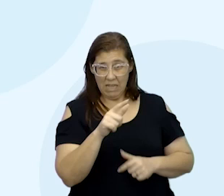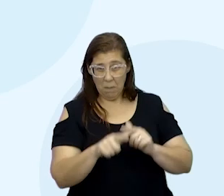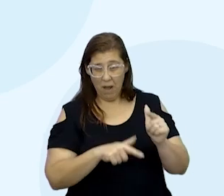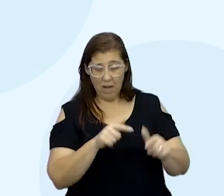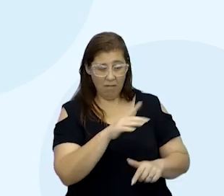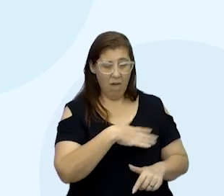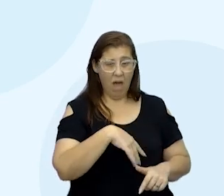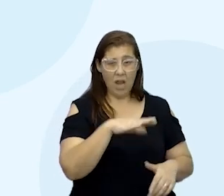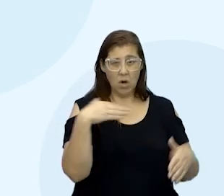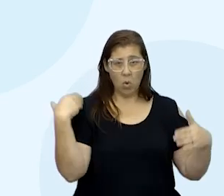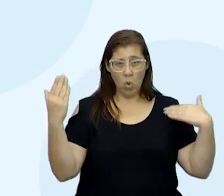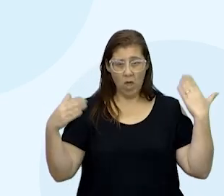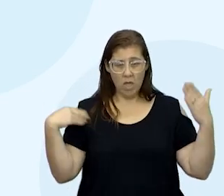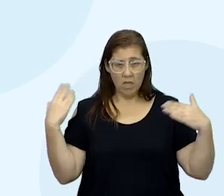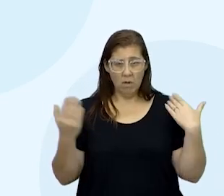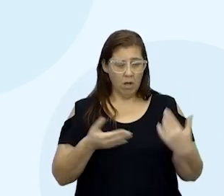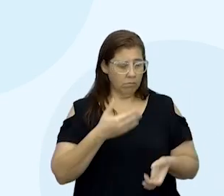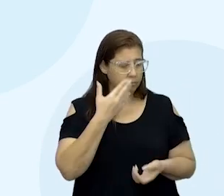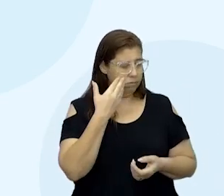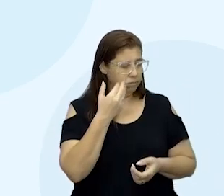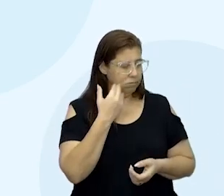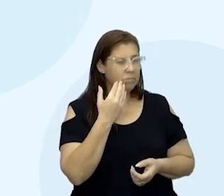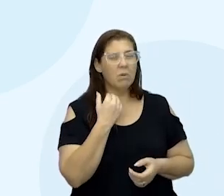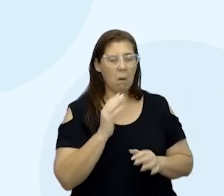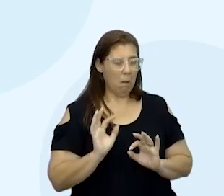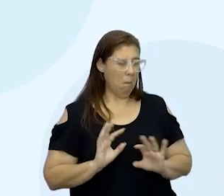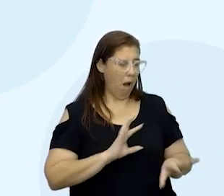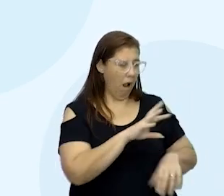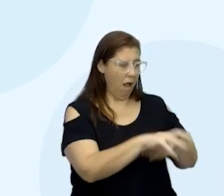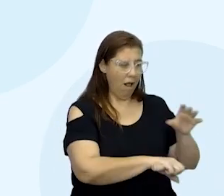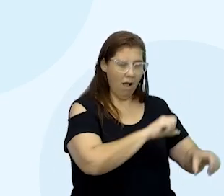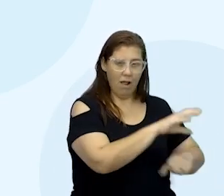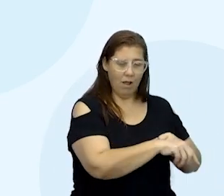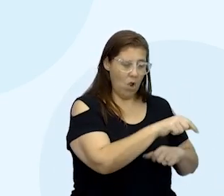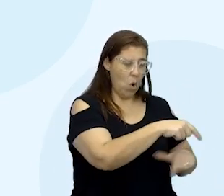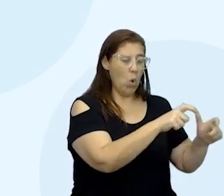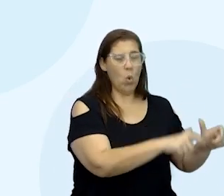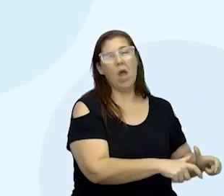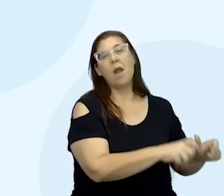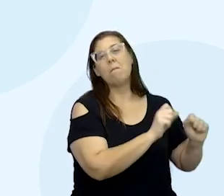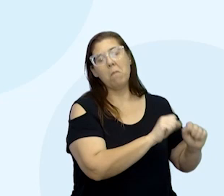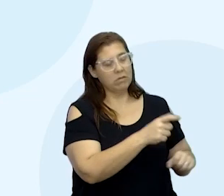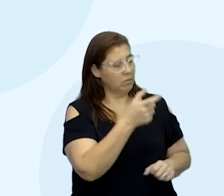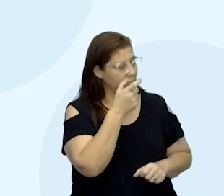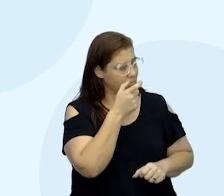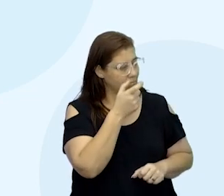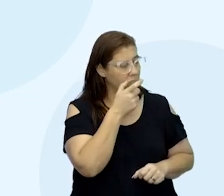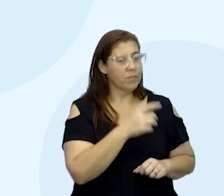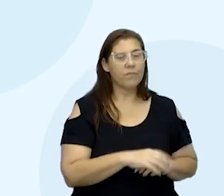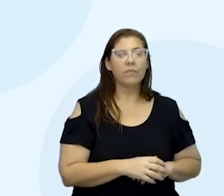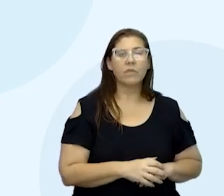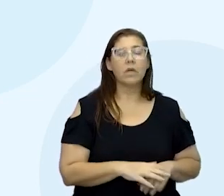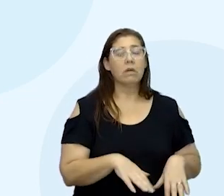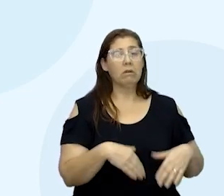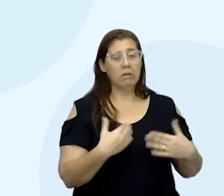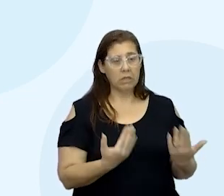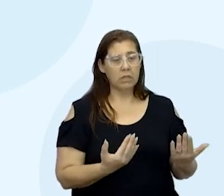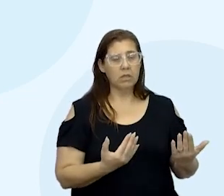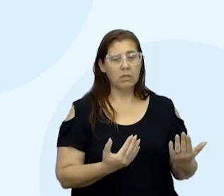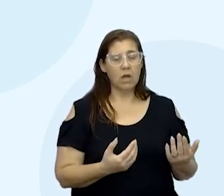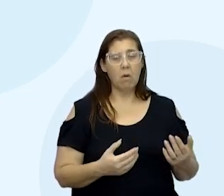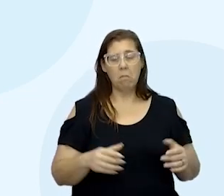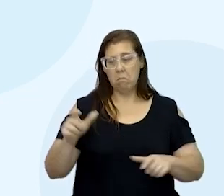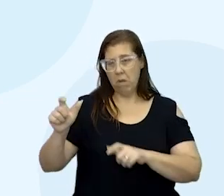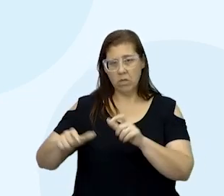turismo, explorar, né, essa região para ter uma renda pode ser interessante. Então, turistas sobem o